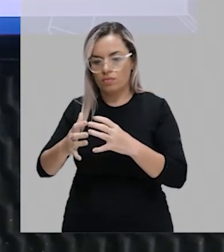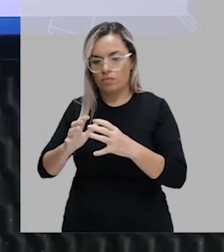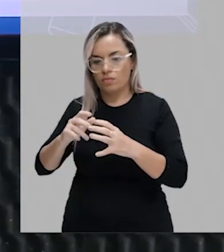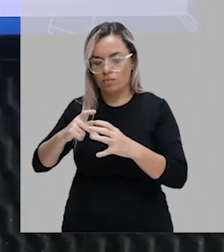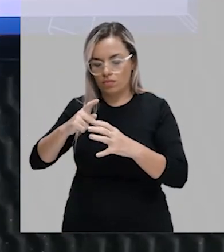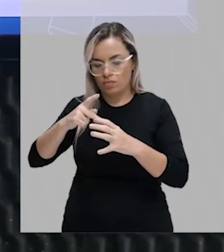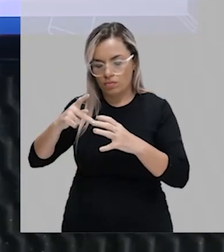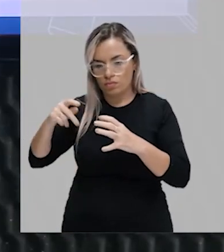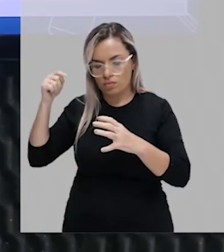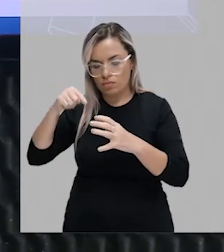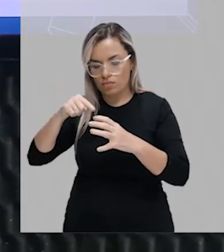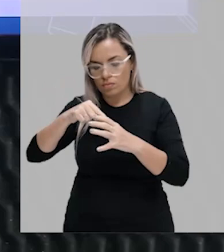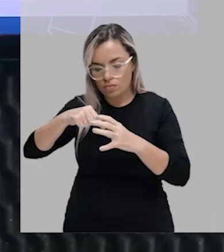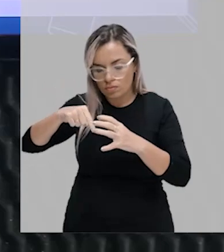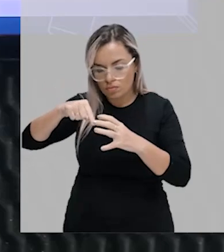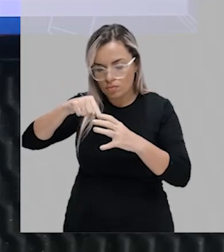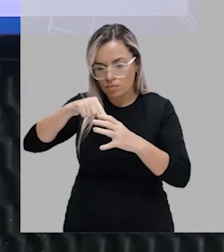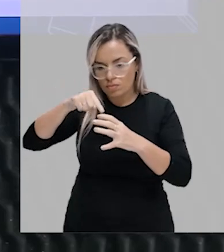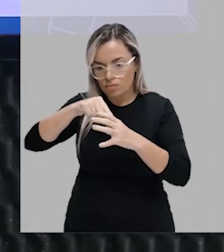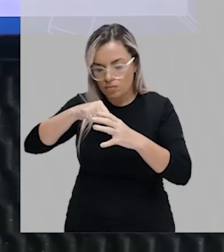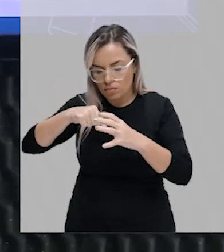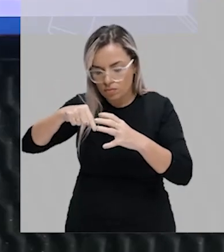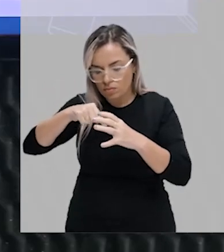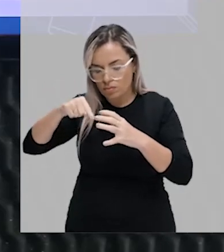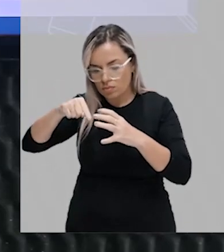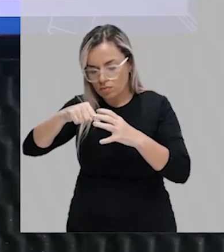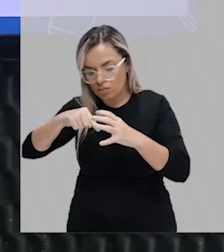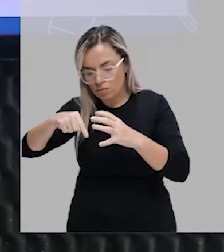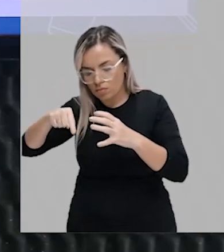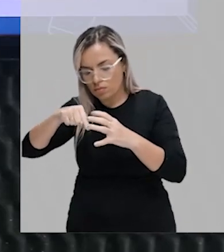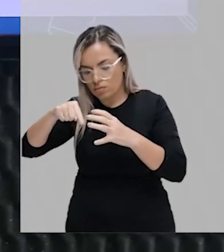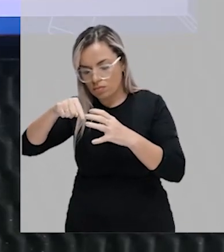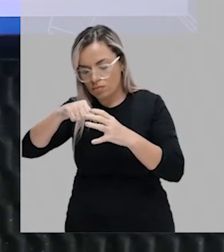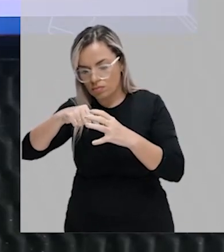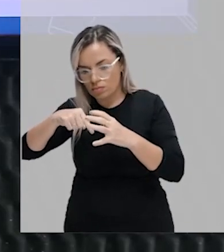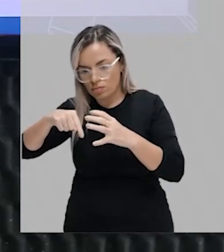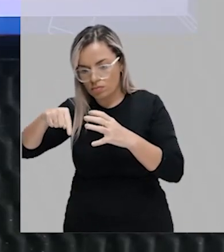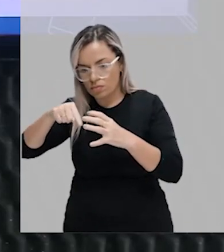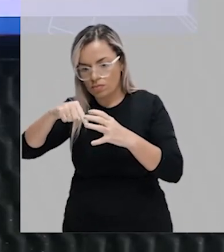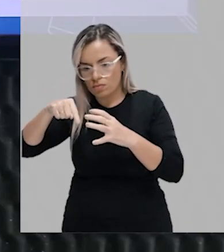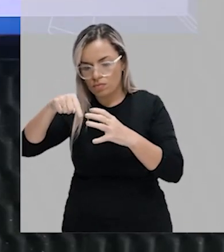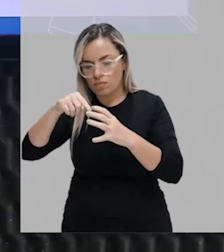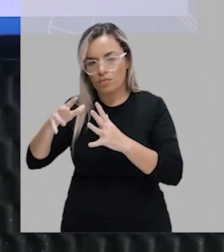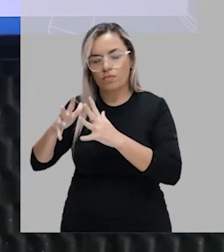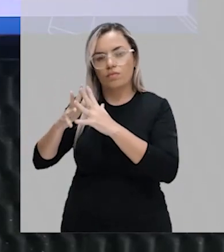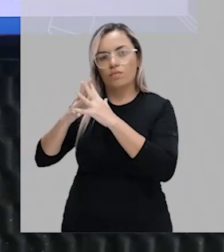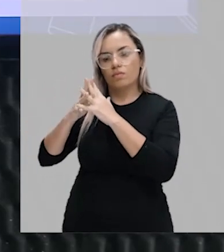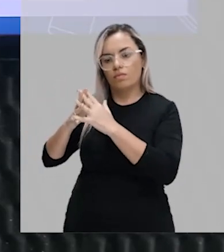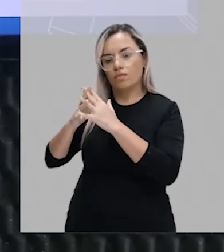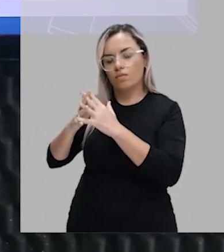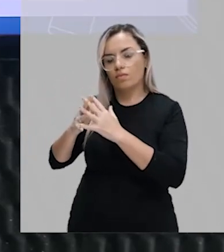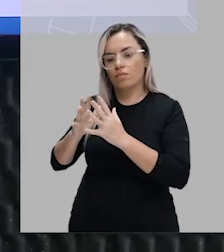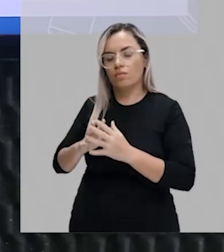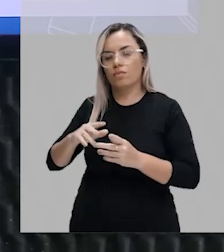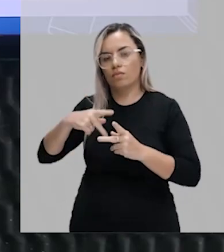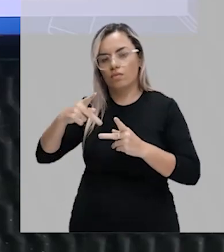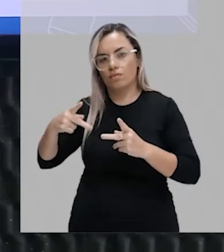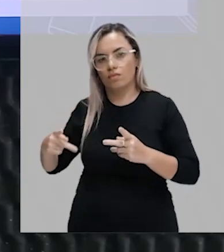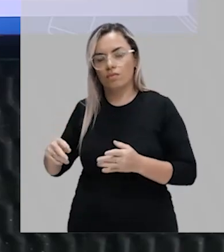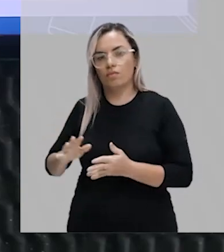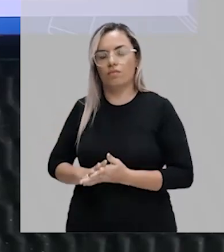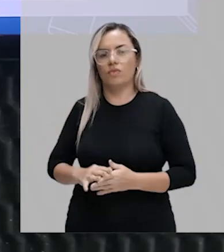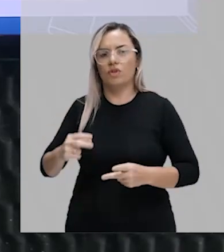com várias moléculas de água se aglomerou com outras proteínas, formando um complexo proteico, várias